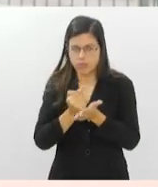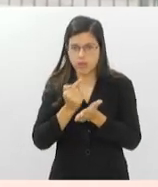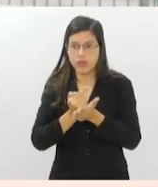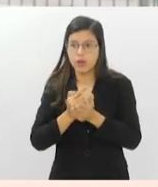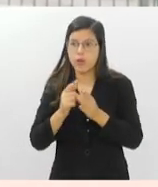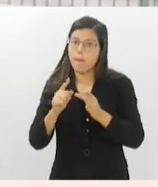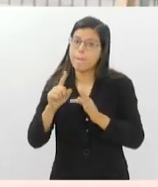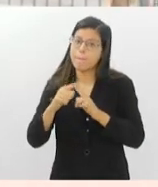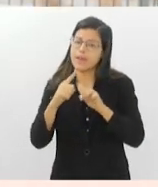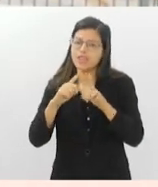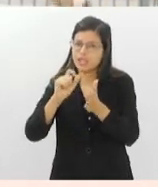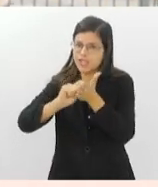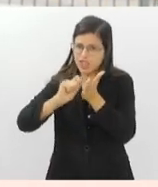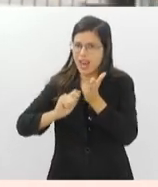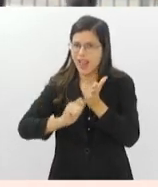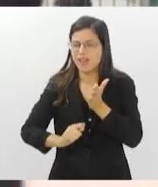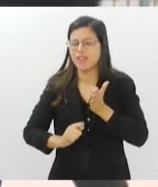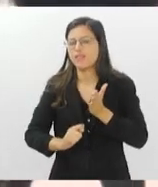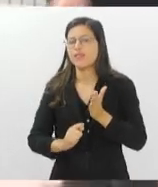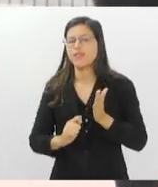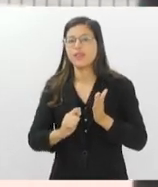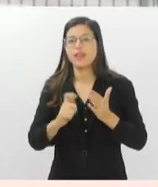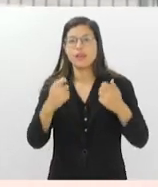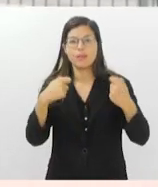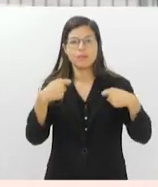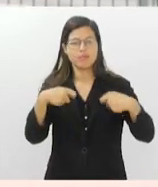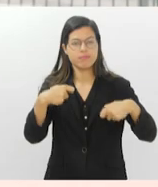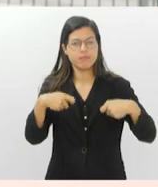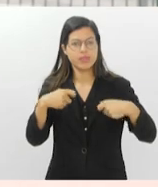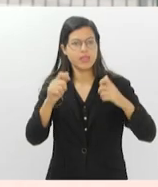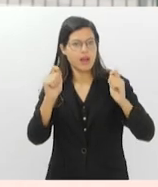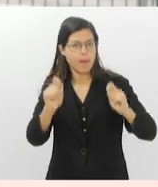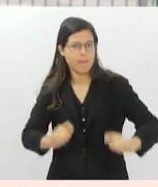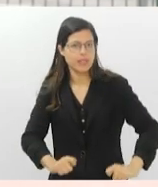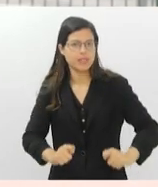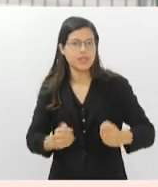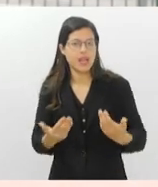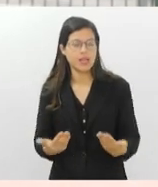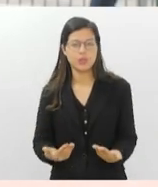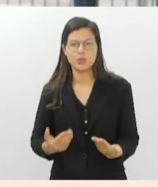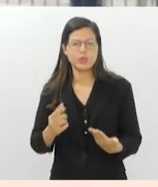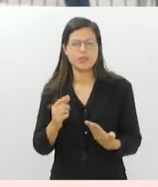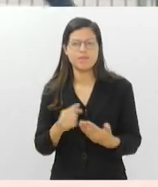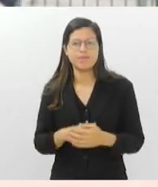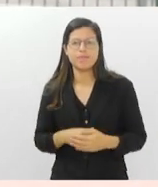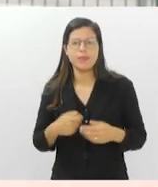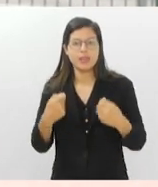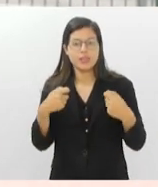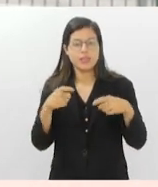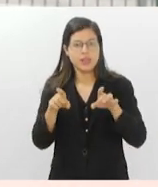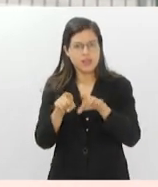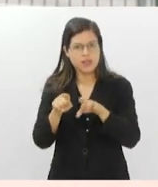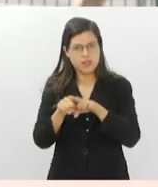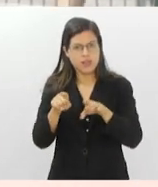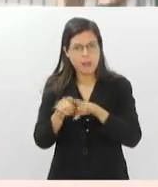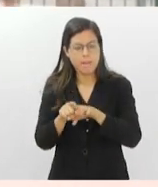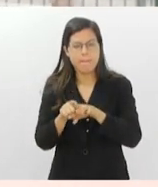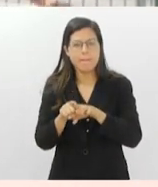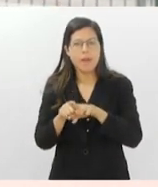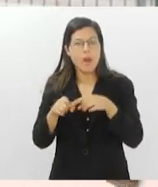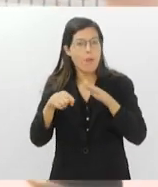o escritor. E aí você precisa dessas capacidades, você precisa entrar,